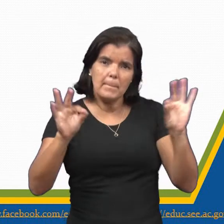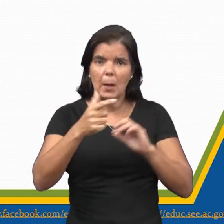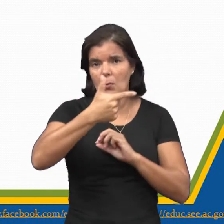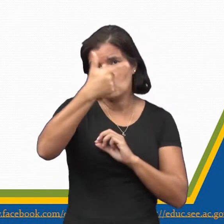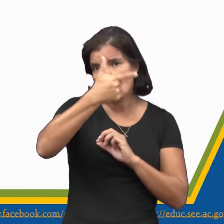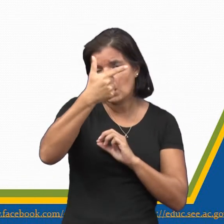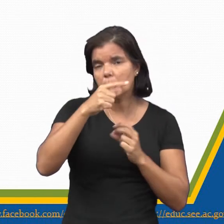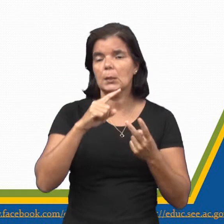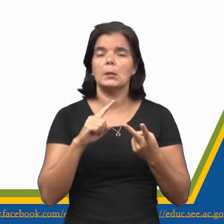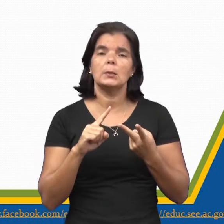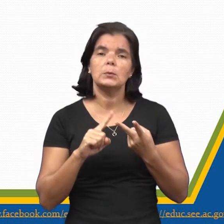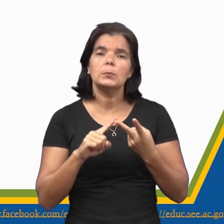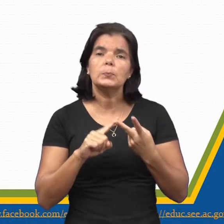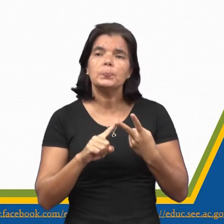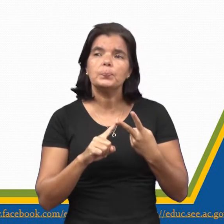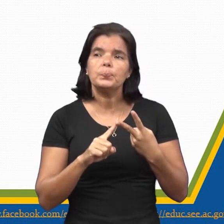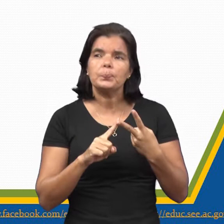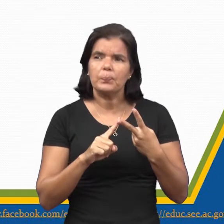quadrado,